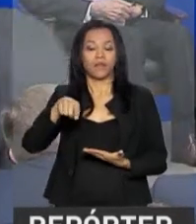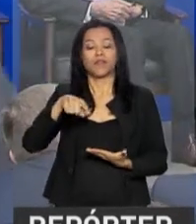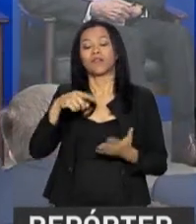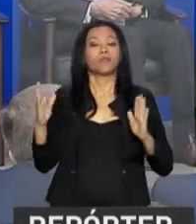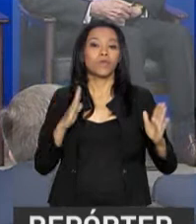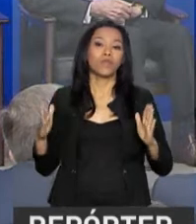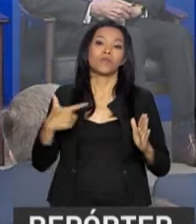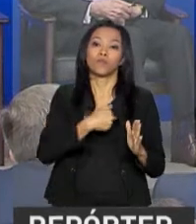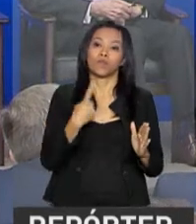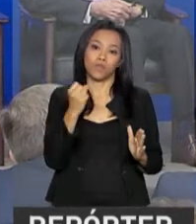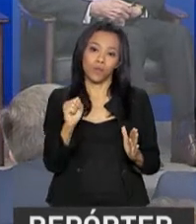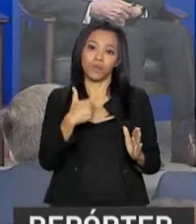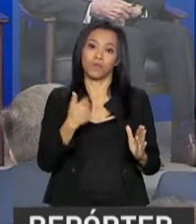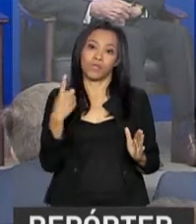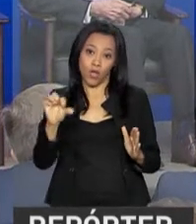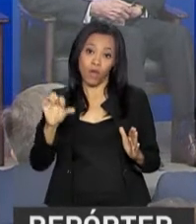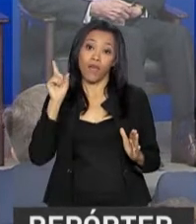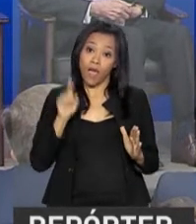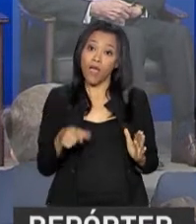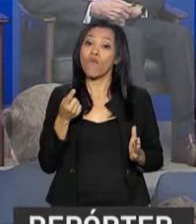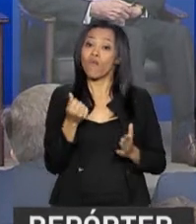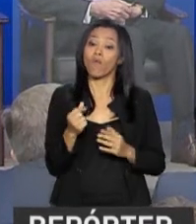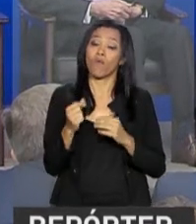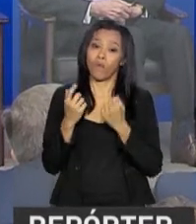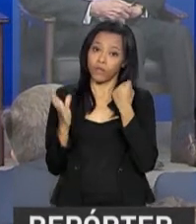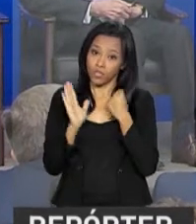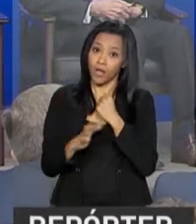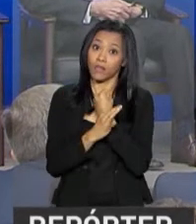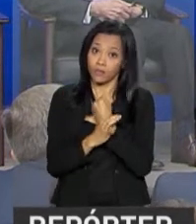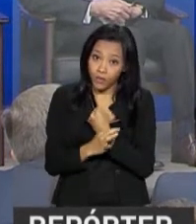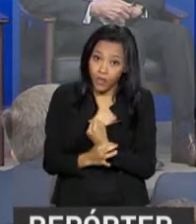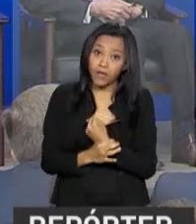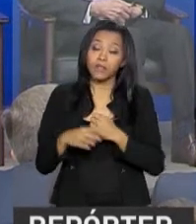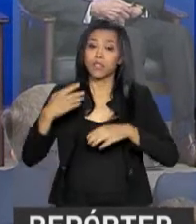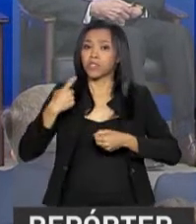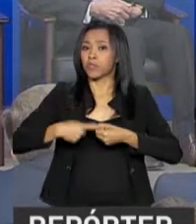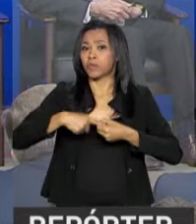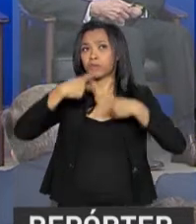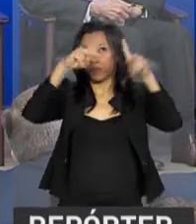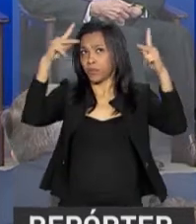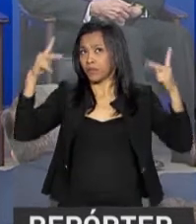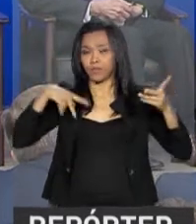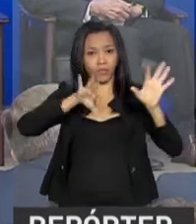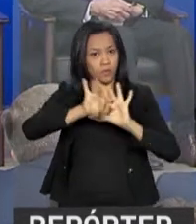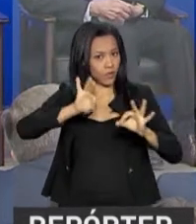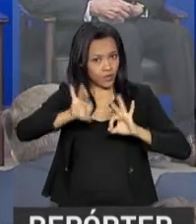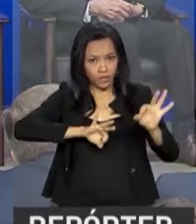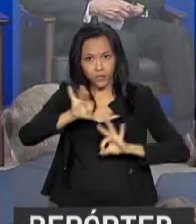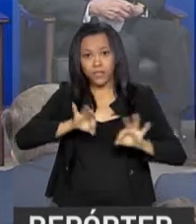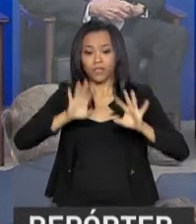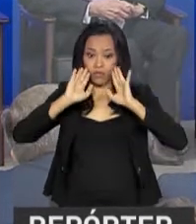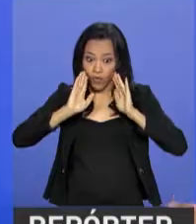com o orçamento mantido para que os municípios possam se planejar focando qualidade e